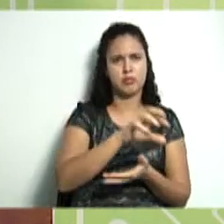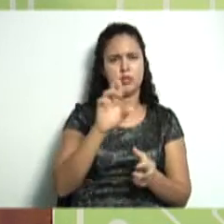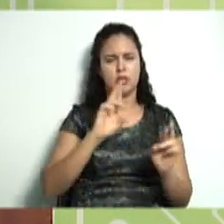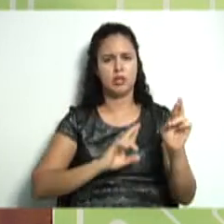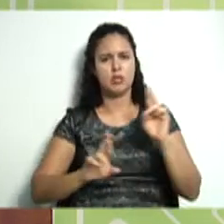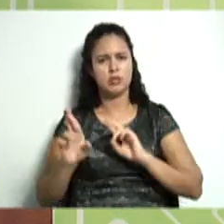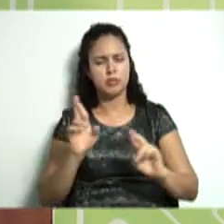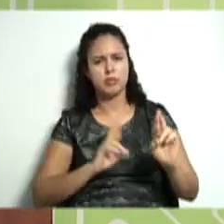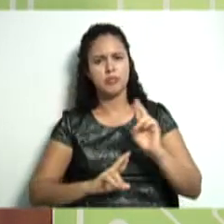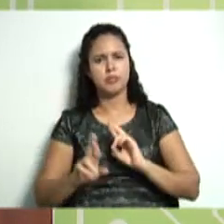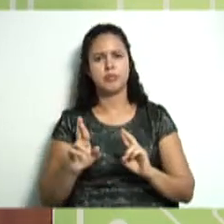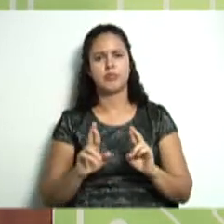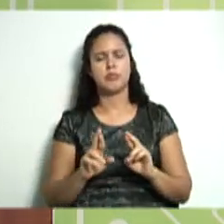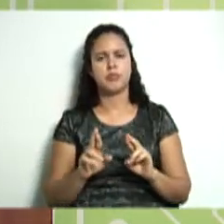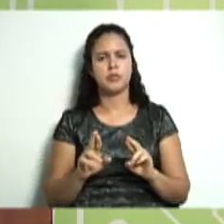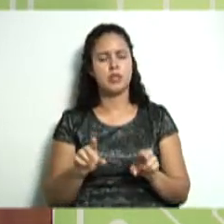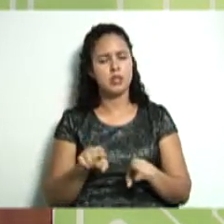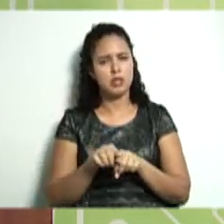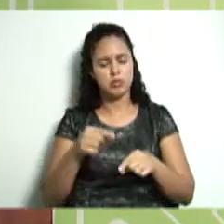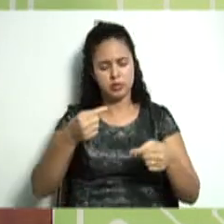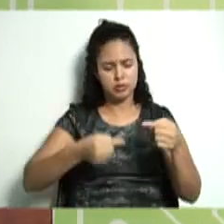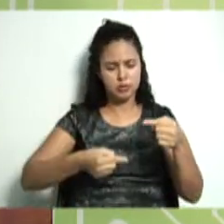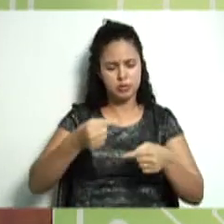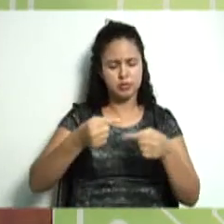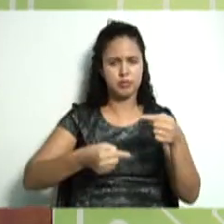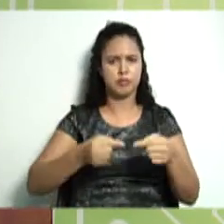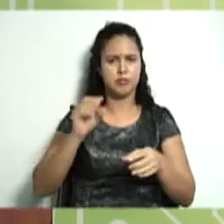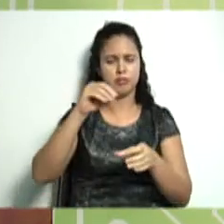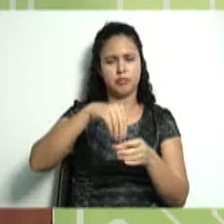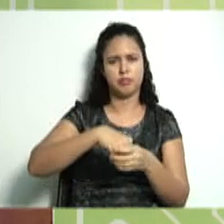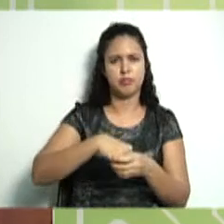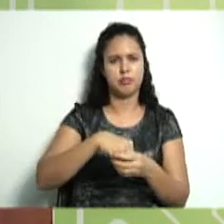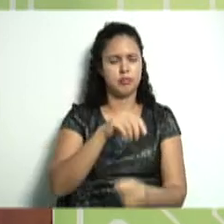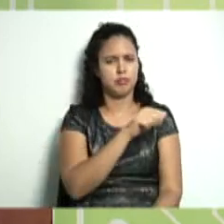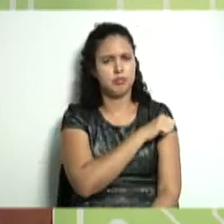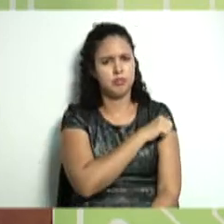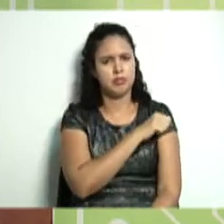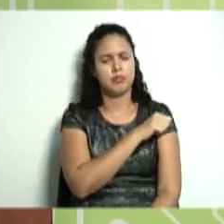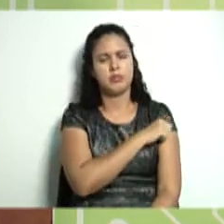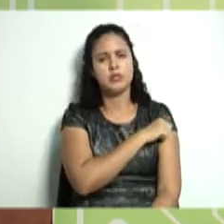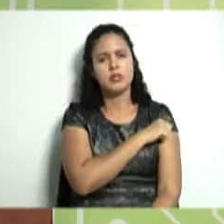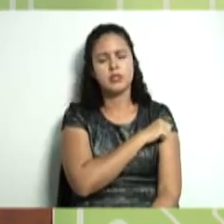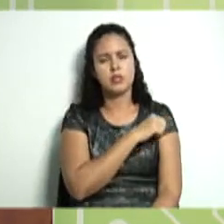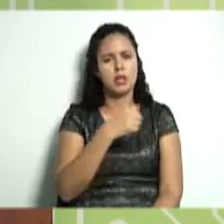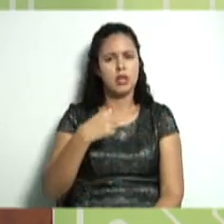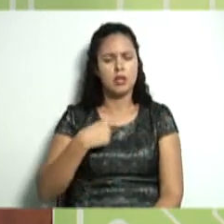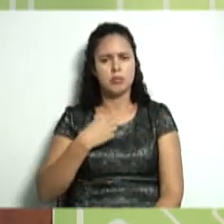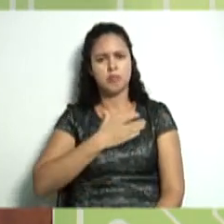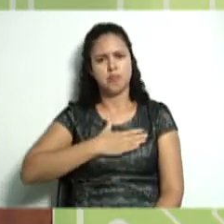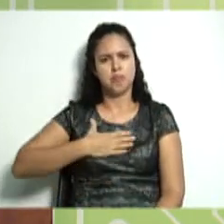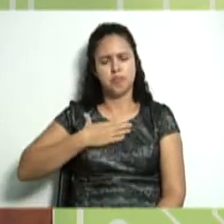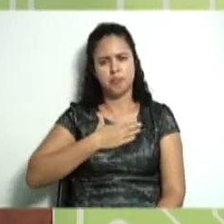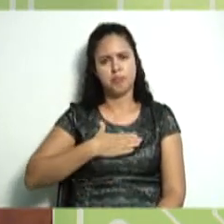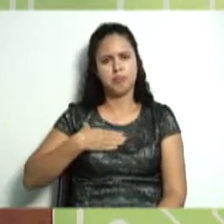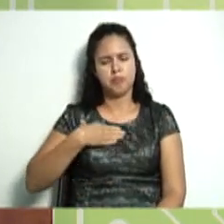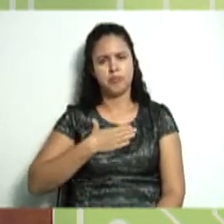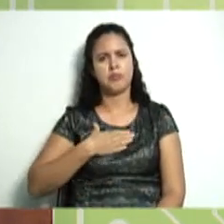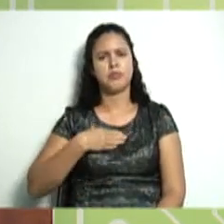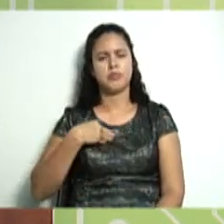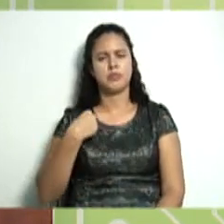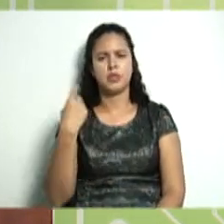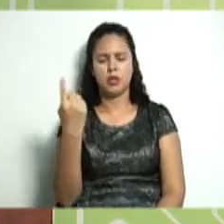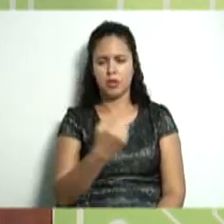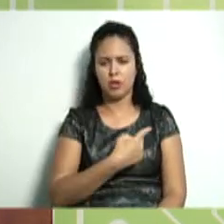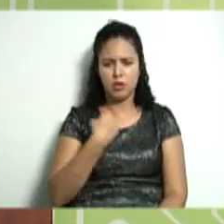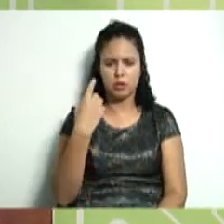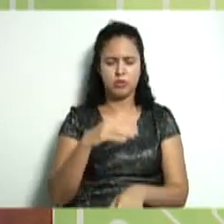que talvez discutam essas situações também com os alunos. Gente, eu me sinto muito satisfeita em a gente